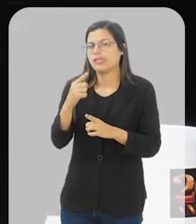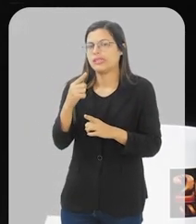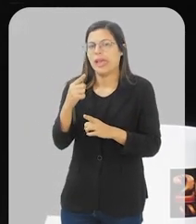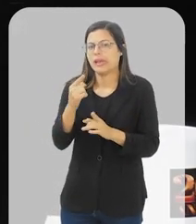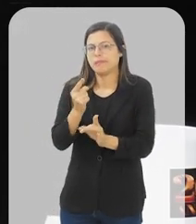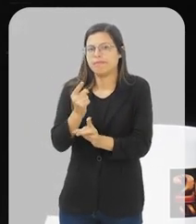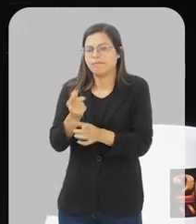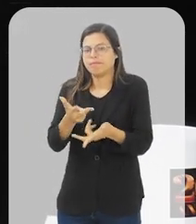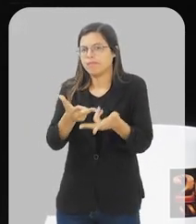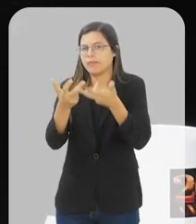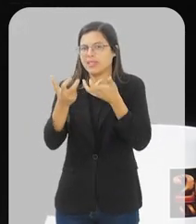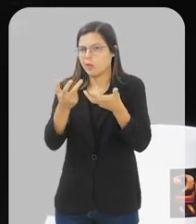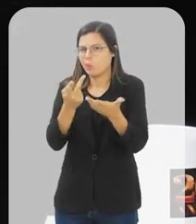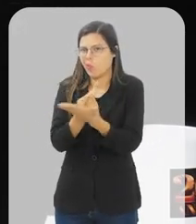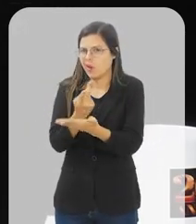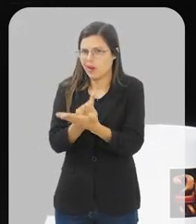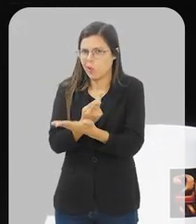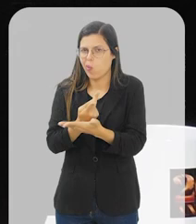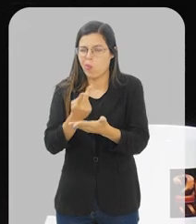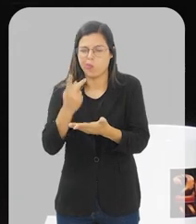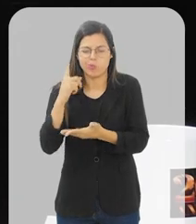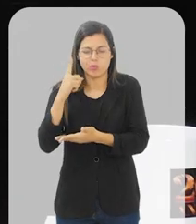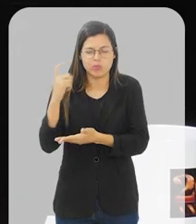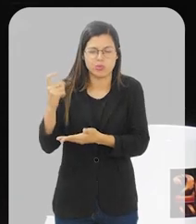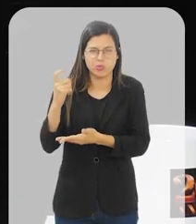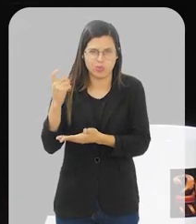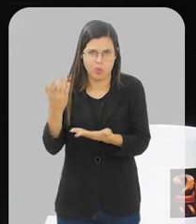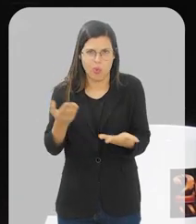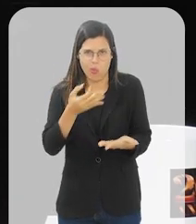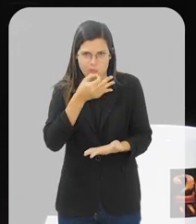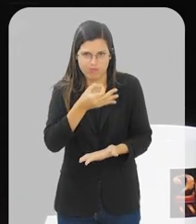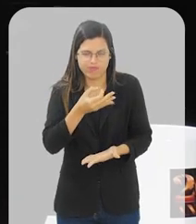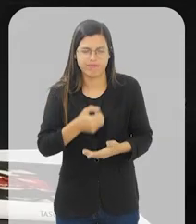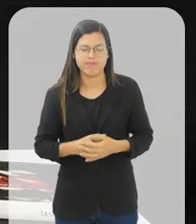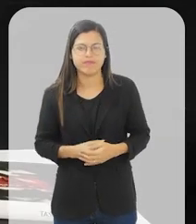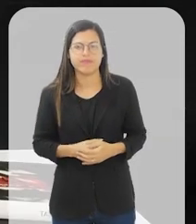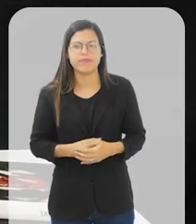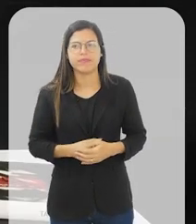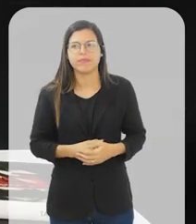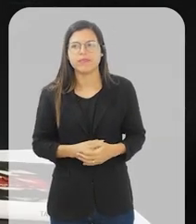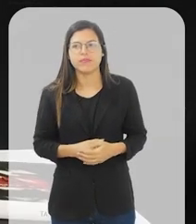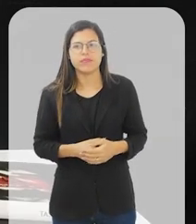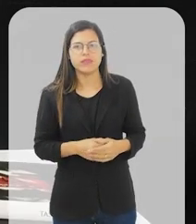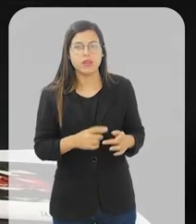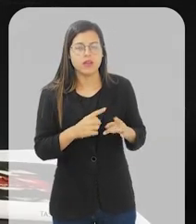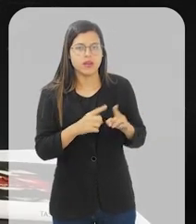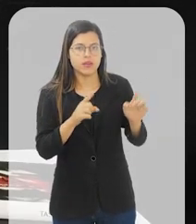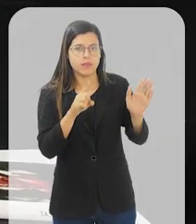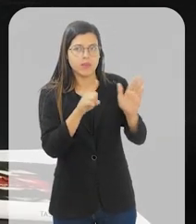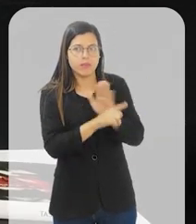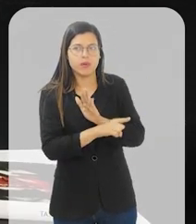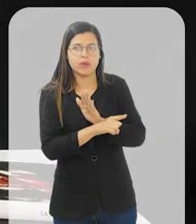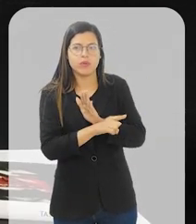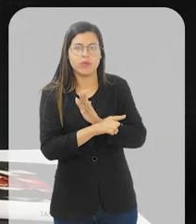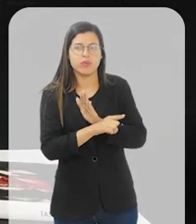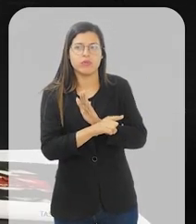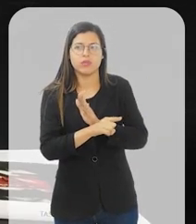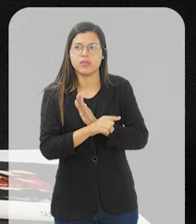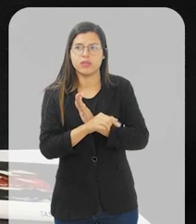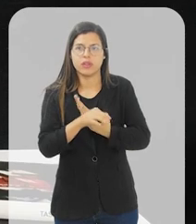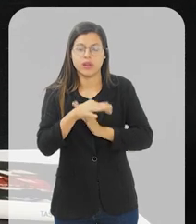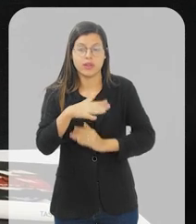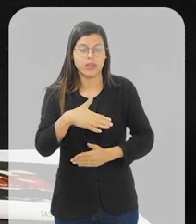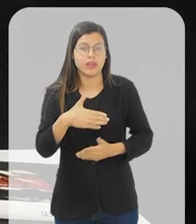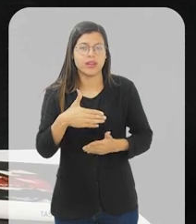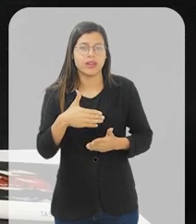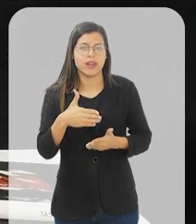está o erro. Isso, com o tempo, a pessoa vai tendo essa sensibilidade. Tá, mas a pergunta era mais específica. Quem